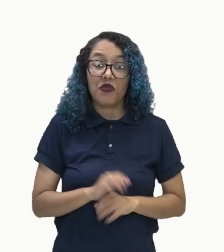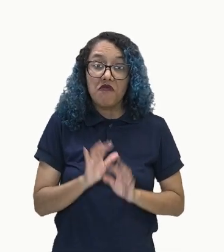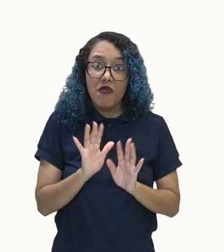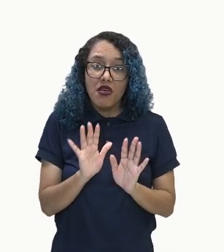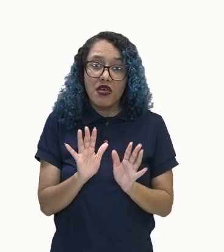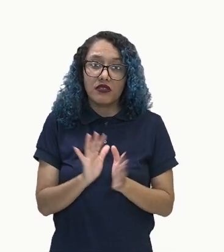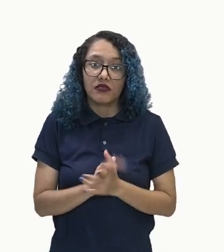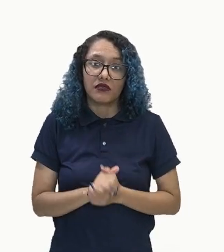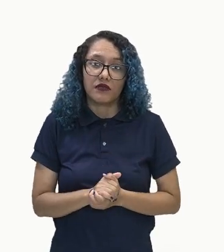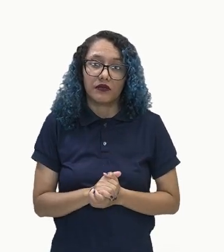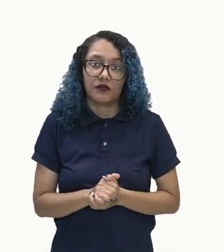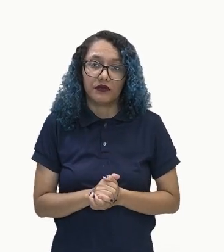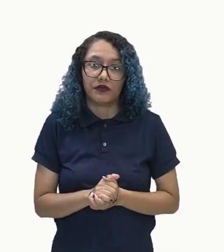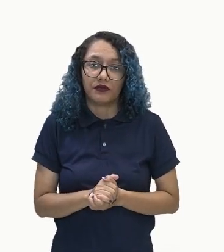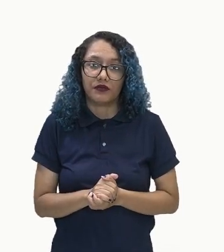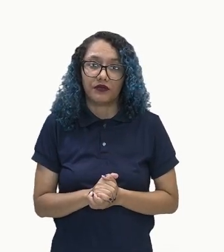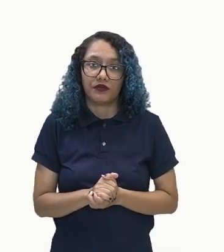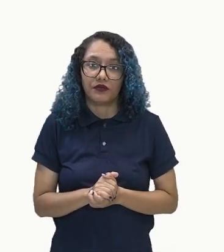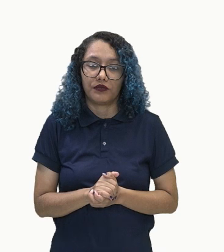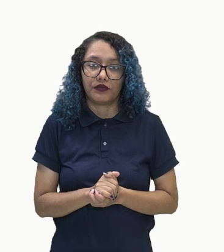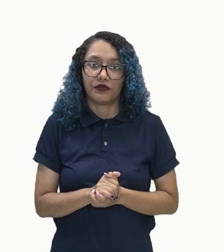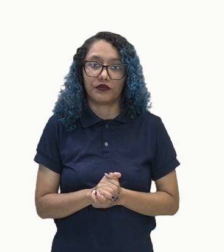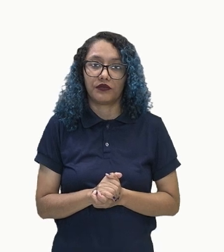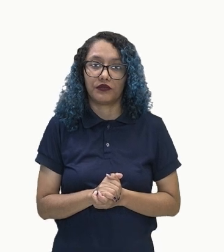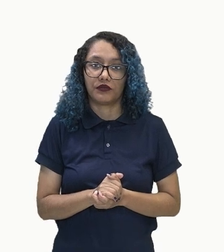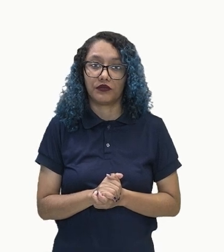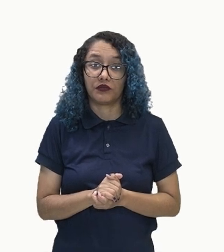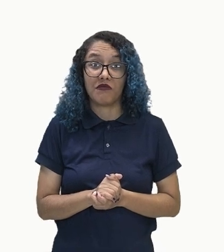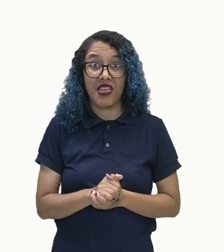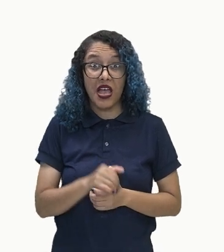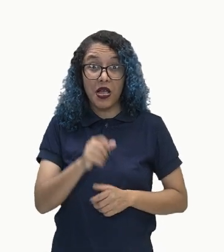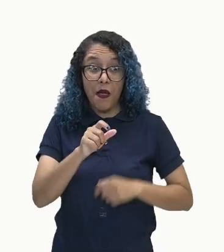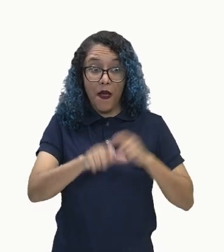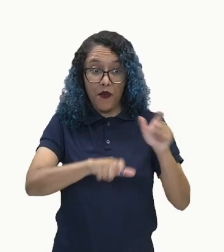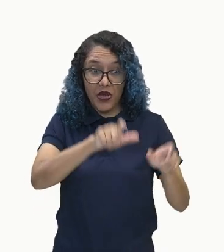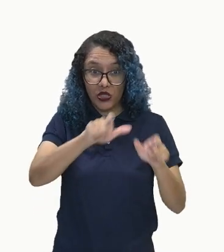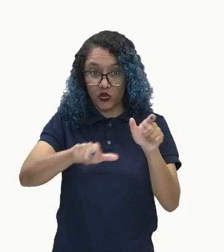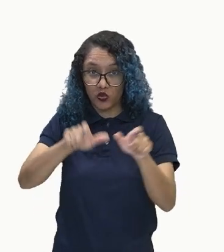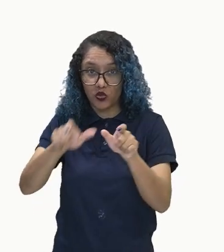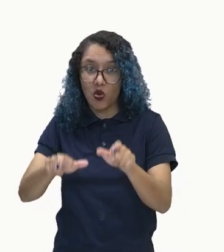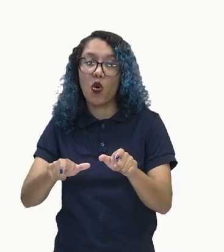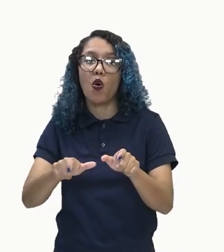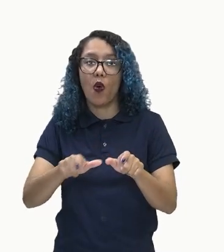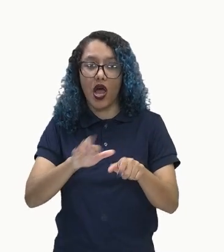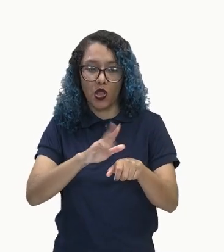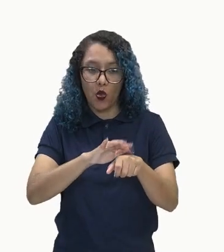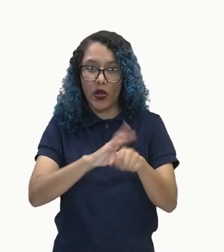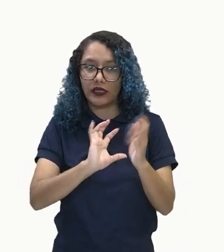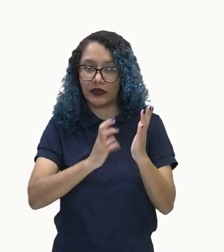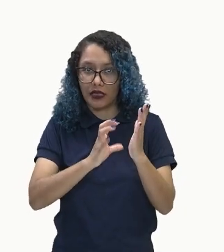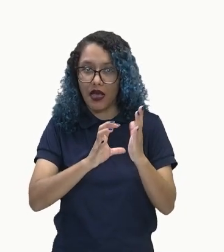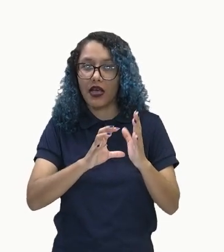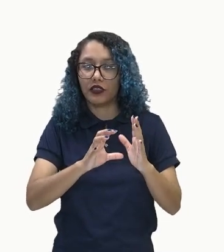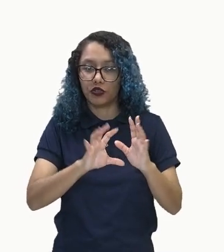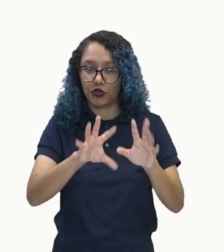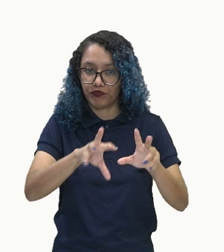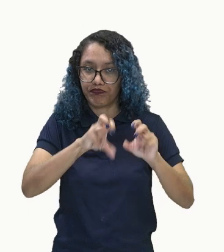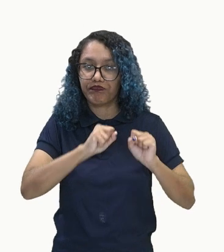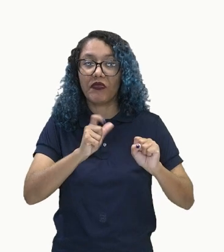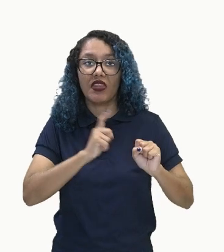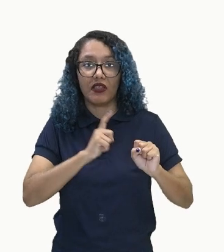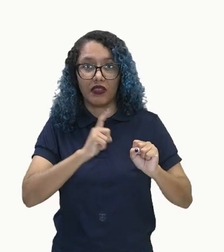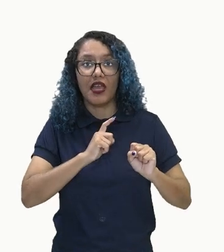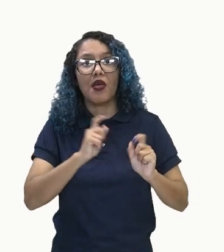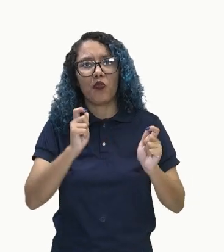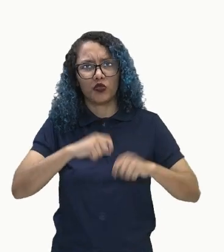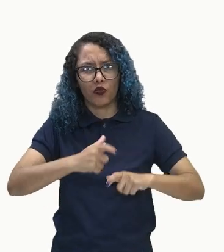Contudo, o volume de pessoas infectadas pelo vírus no Amazonas pode ser